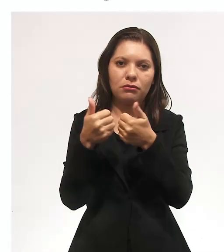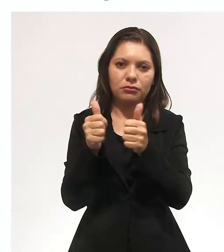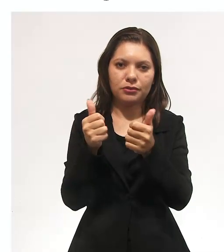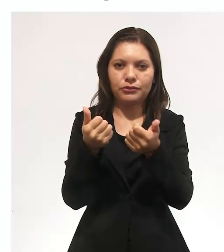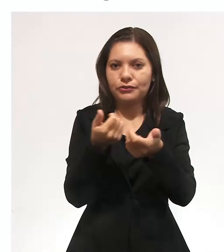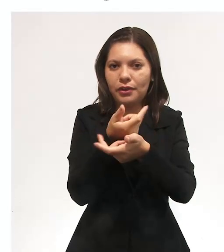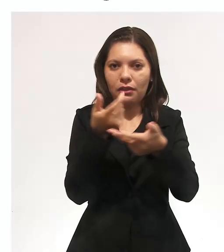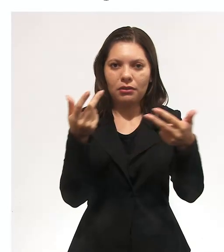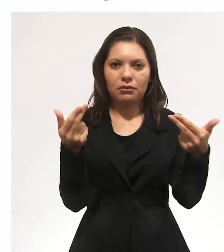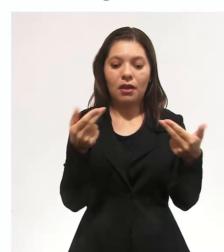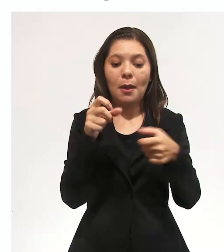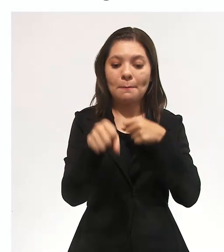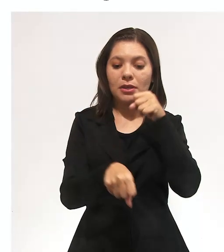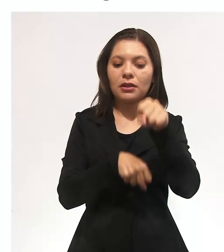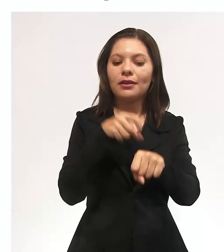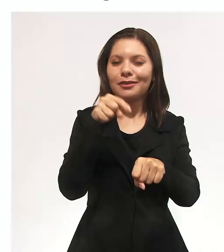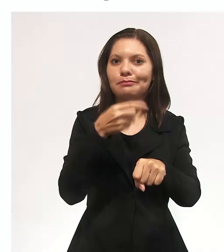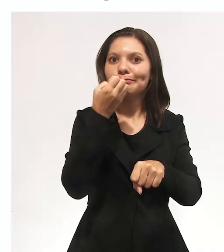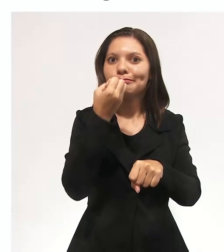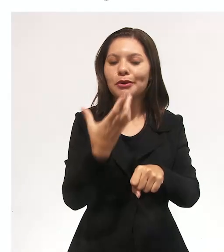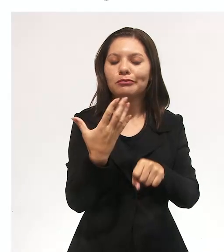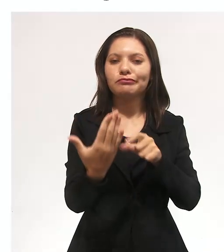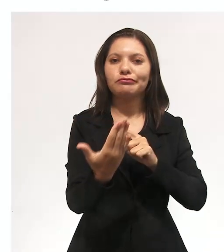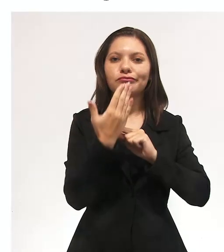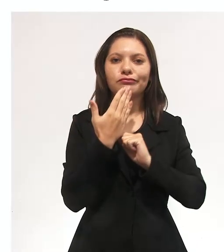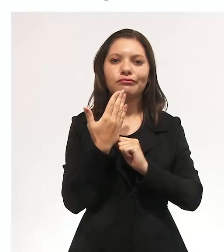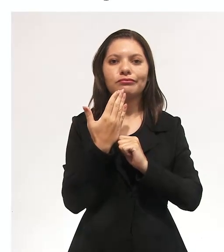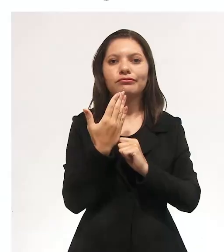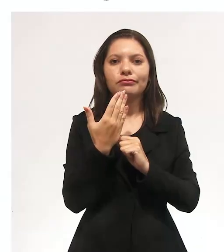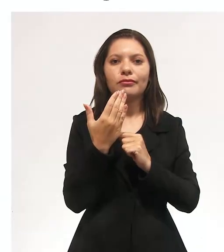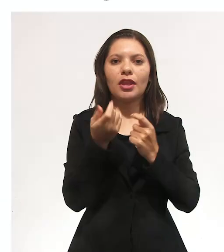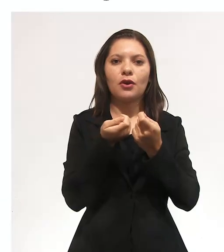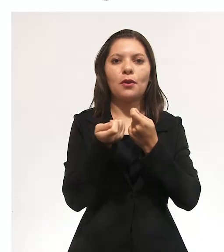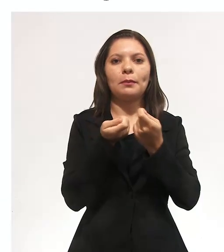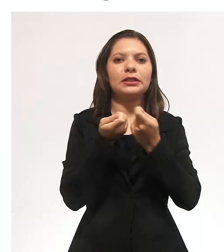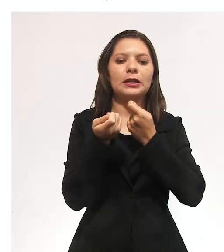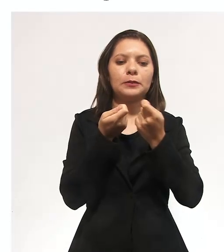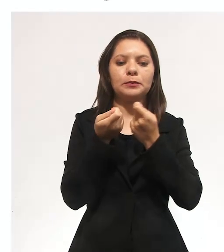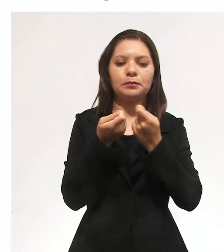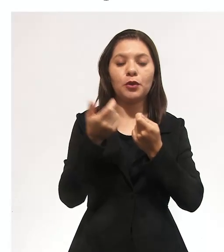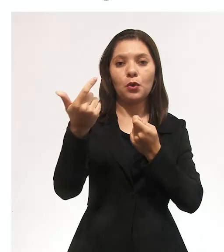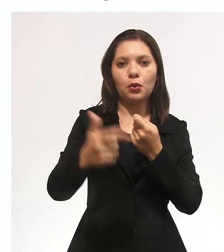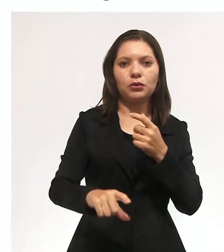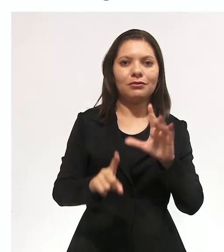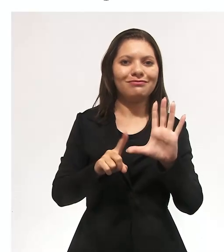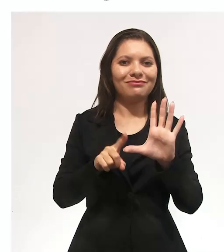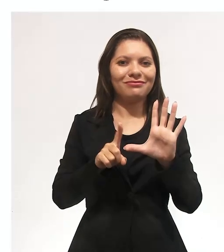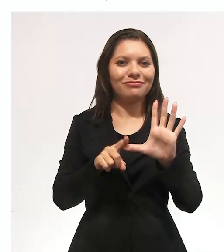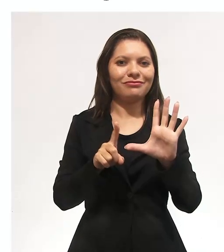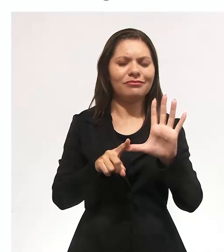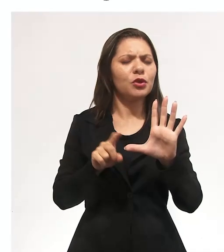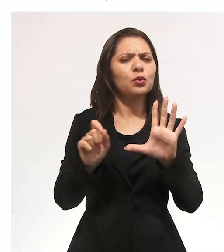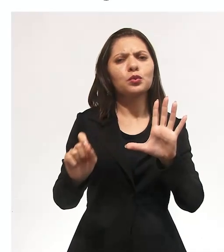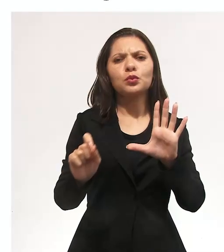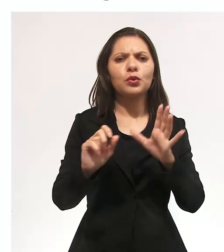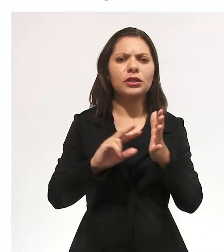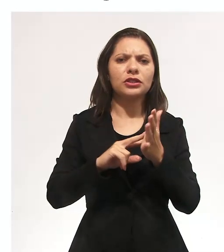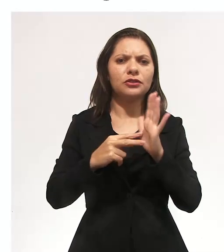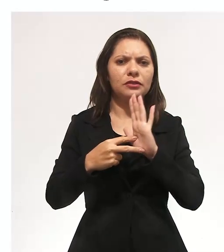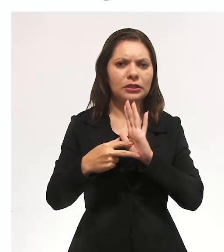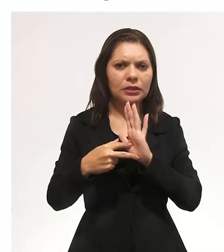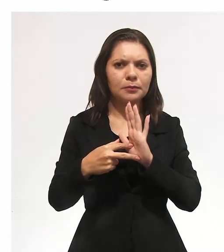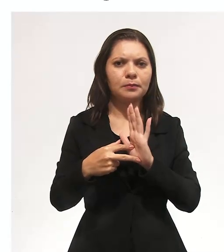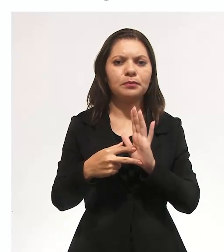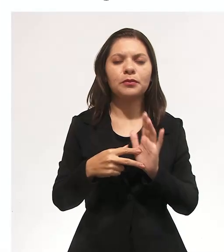a bicicleta nos trouxe a utilidade. E a oportunidade? A oportunidade,